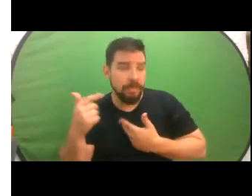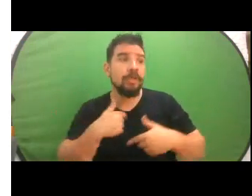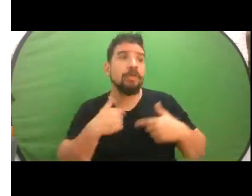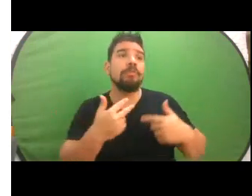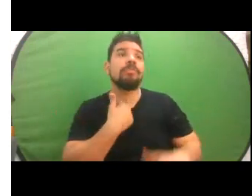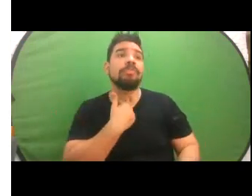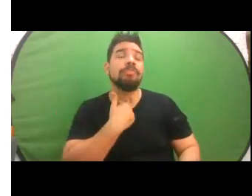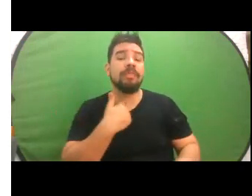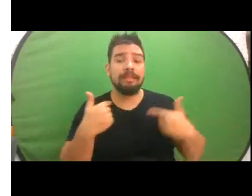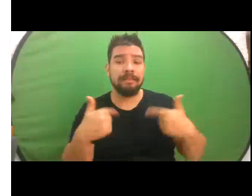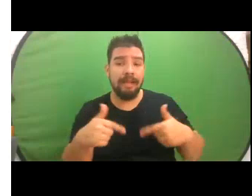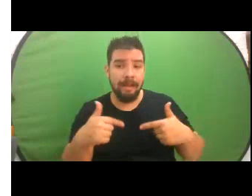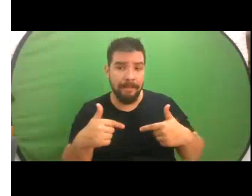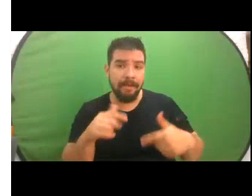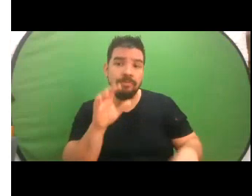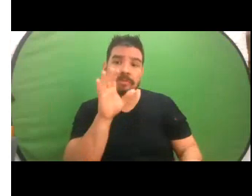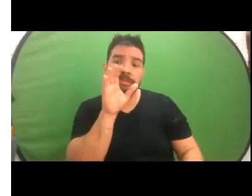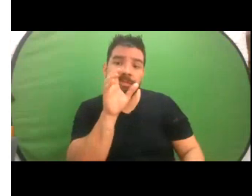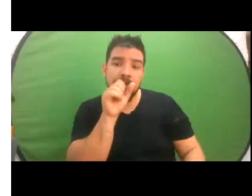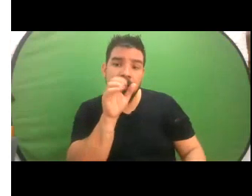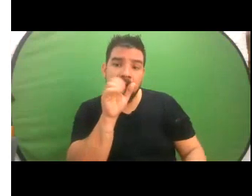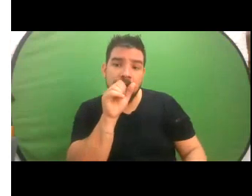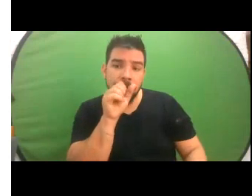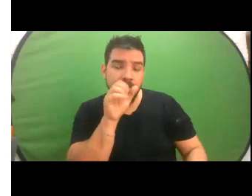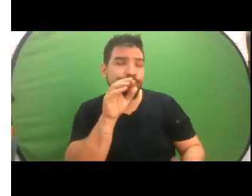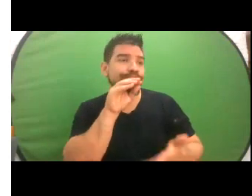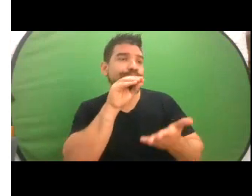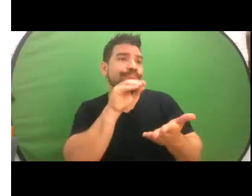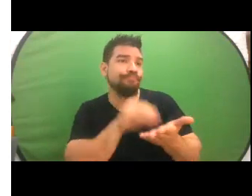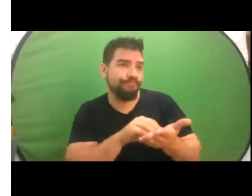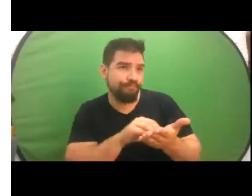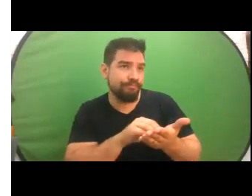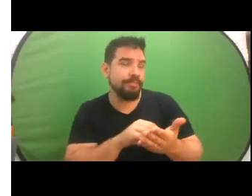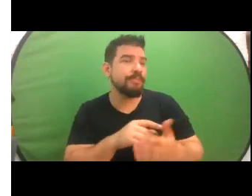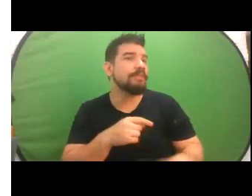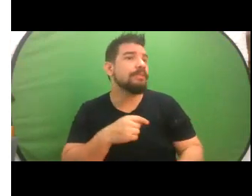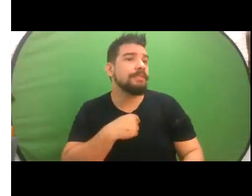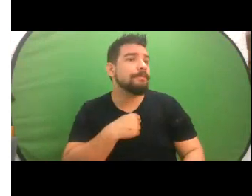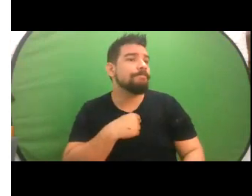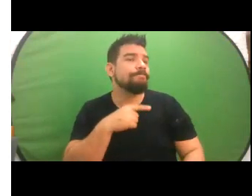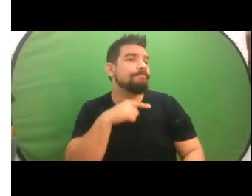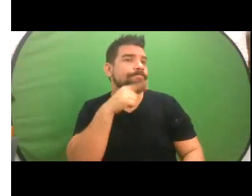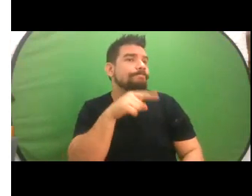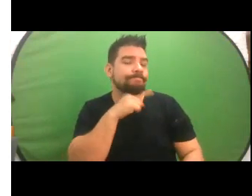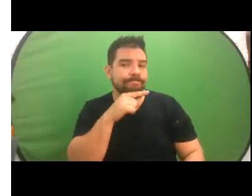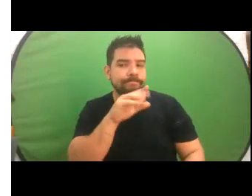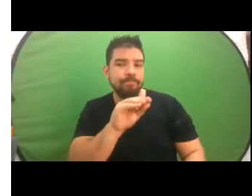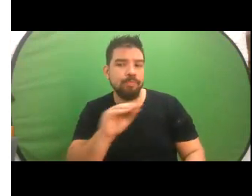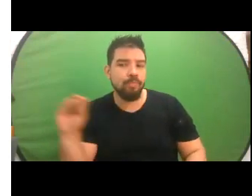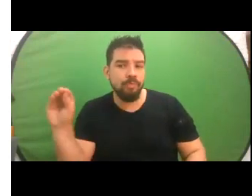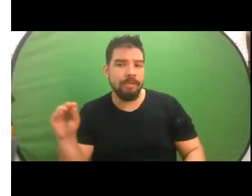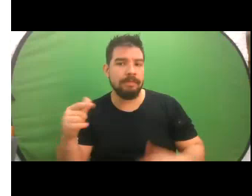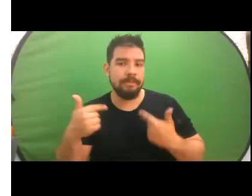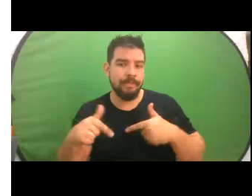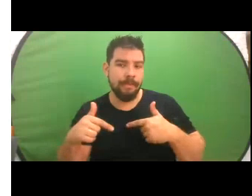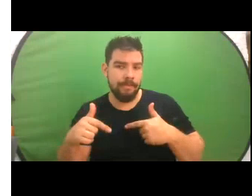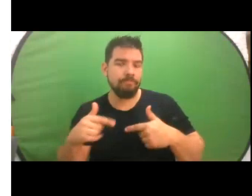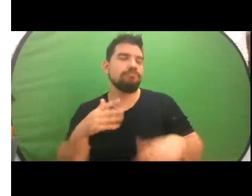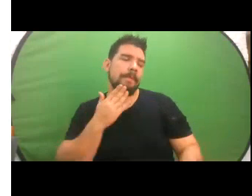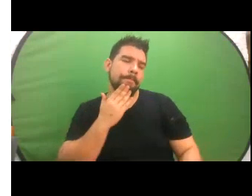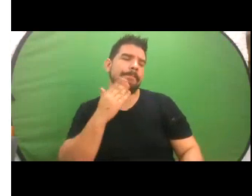trabalhar no sábado, que é o sábado do nosso encontro, e eu ainda não Uhum. consegui fazer a troca, né? Já pedi para a